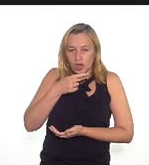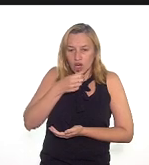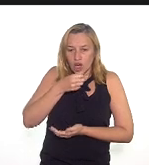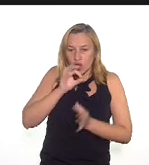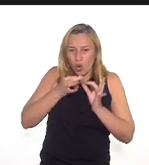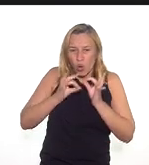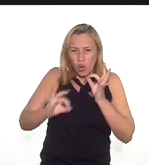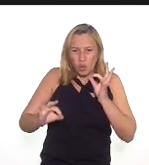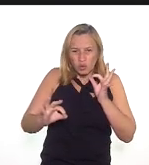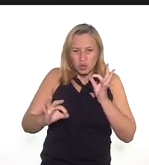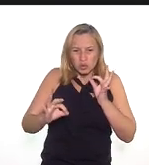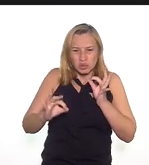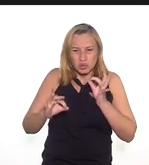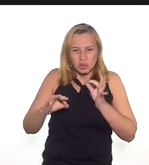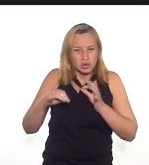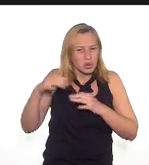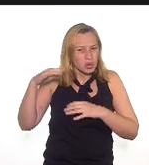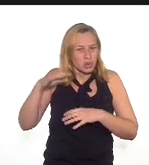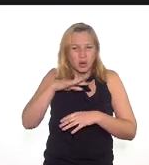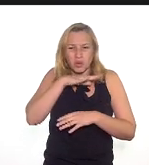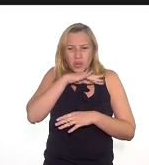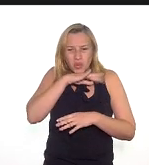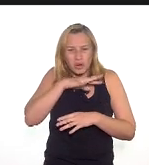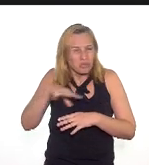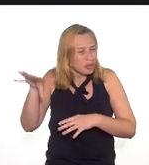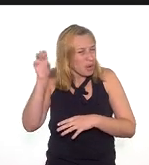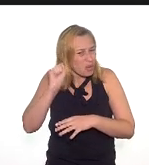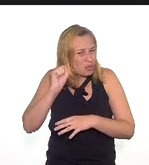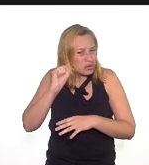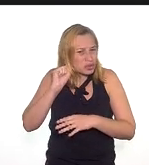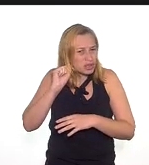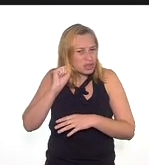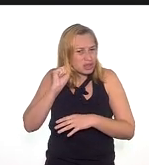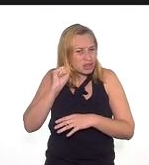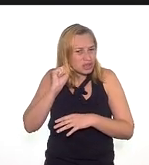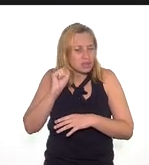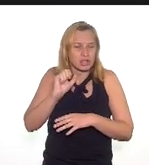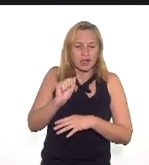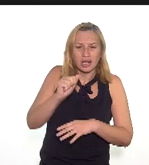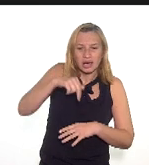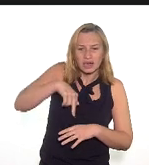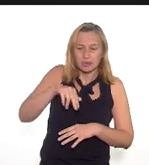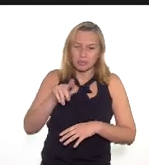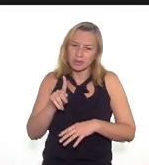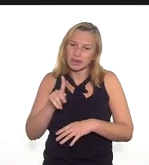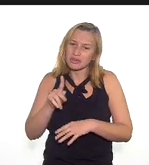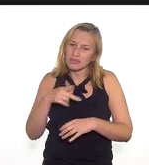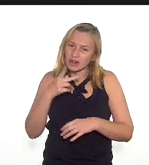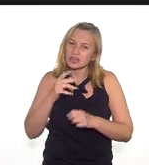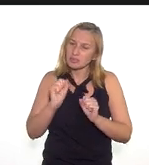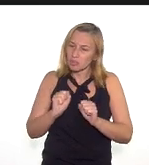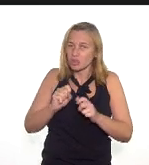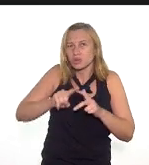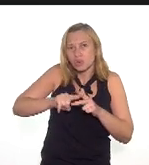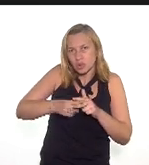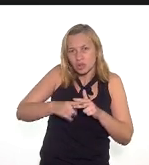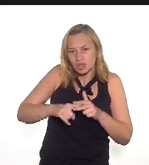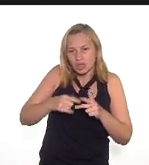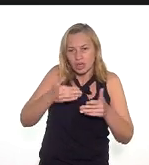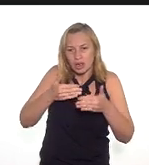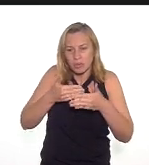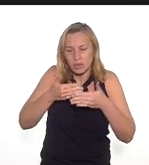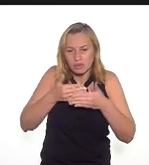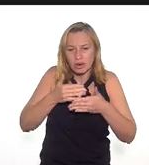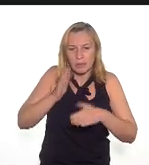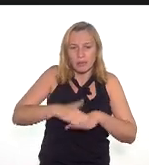e eu, pelo menos, estou tendo muito esforço para tentar entender quando a NP fala, se é possível corrigir e aproximar mais